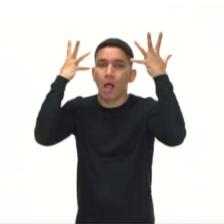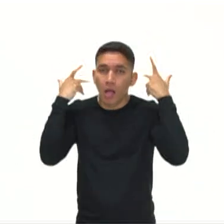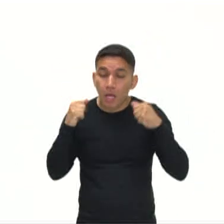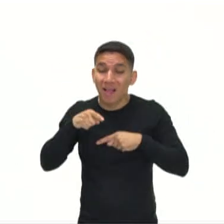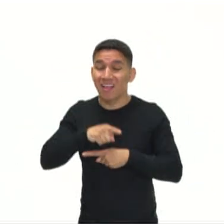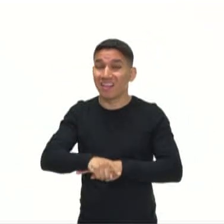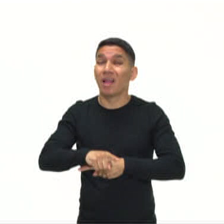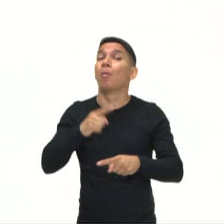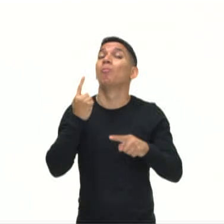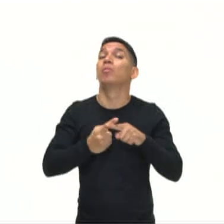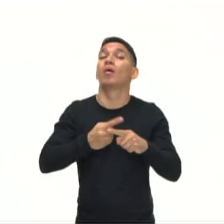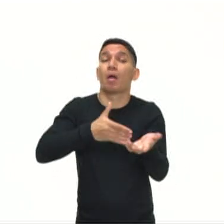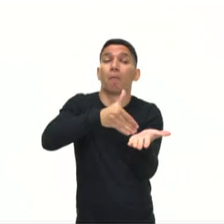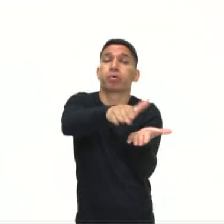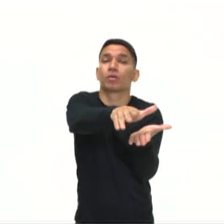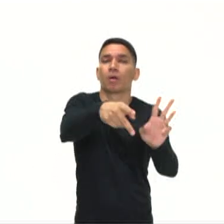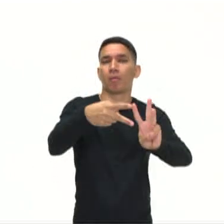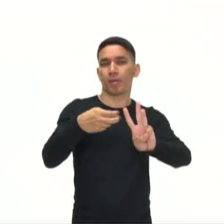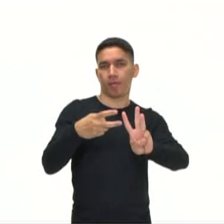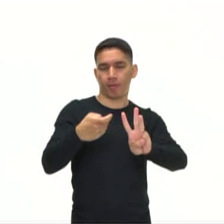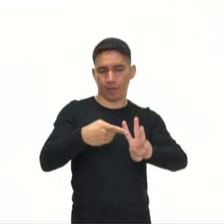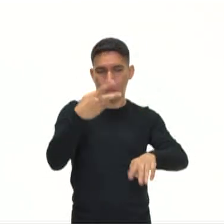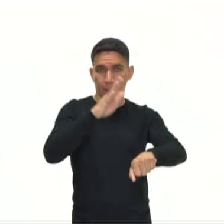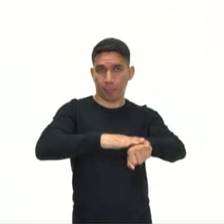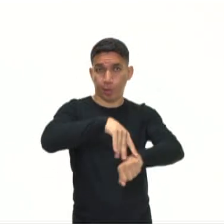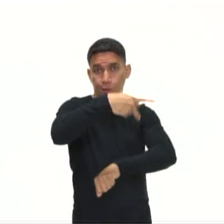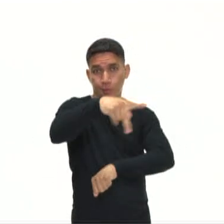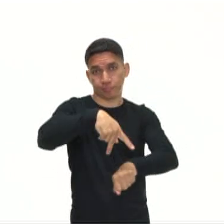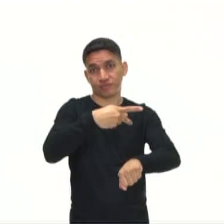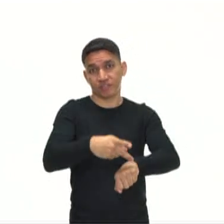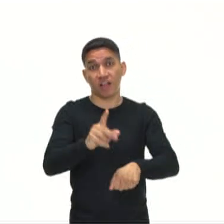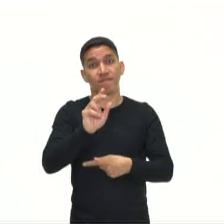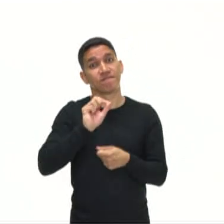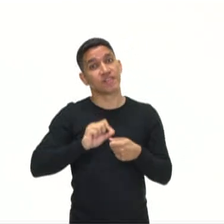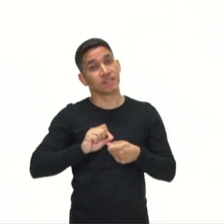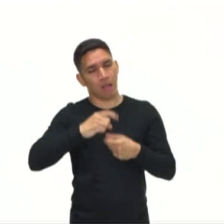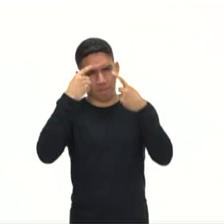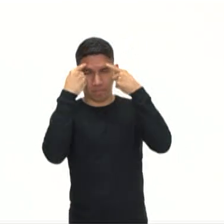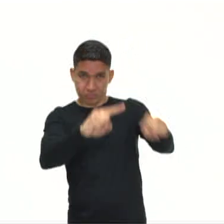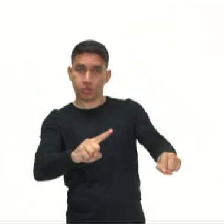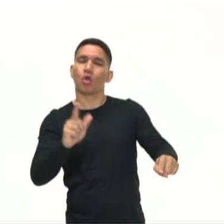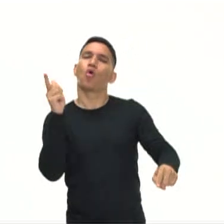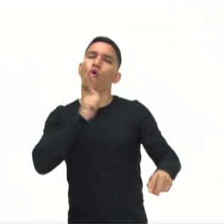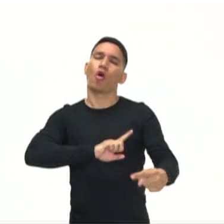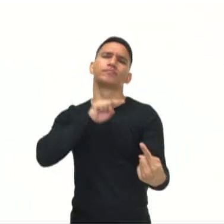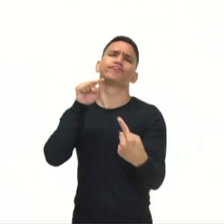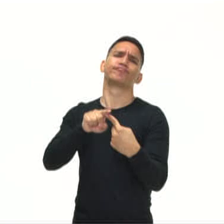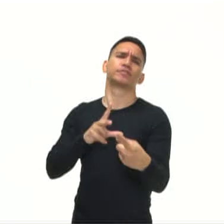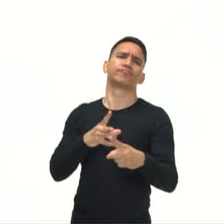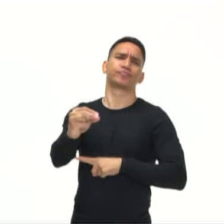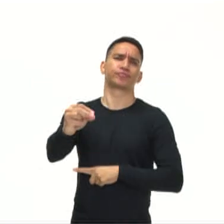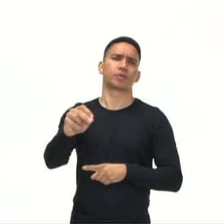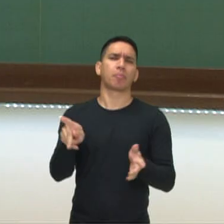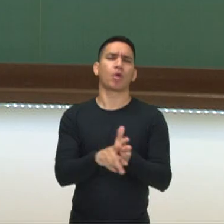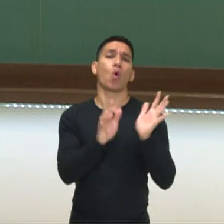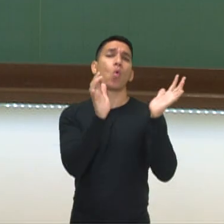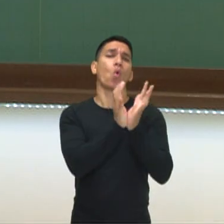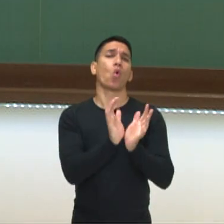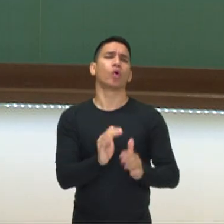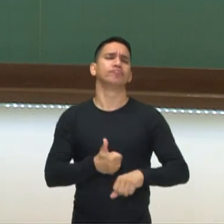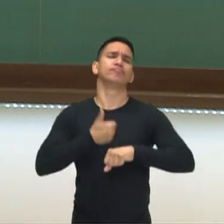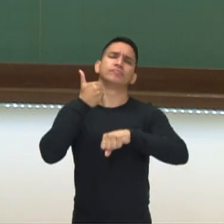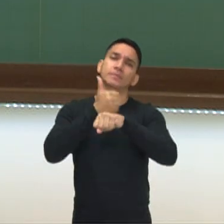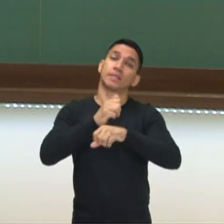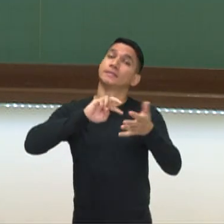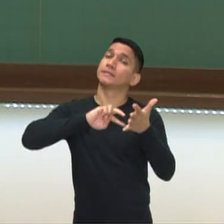da expulsão de populações nativas, usando-se de violência, inclusive, para atingir os objetivos da classe dominante. Ou seja, os indígenas